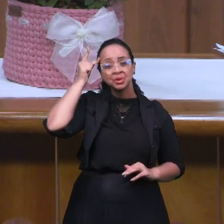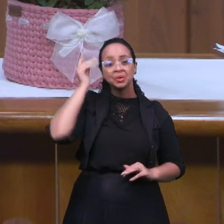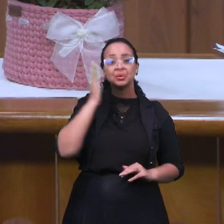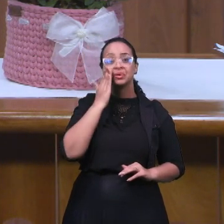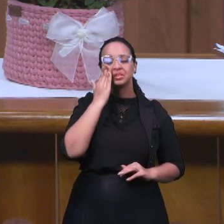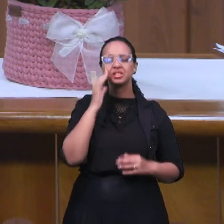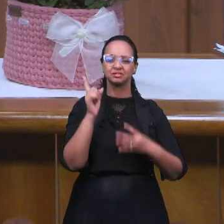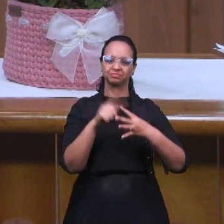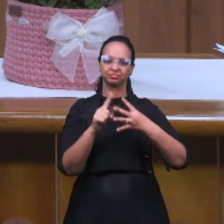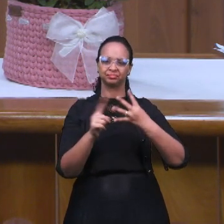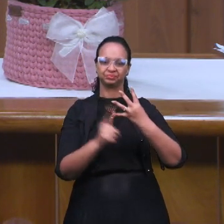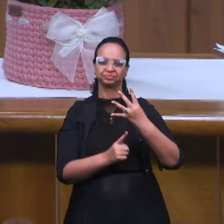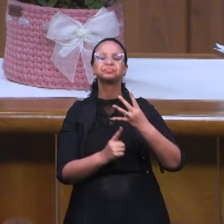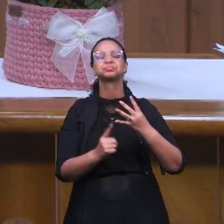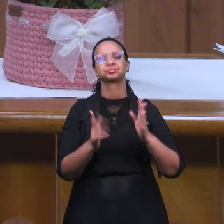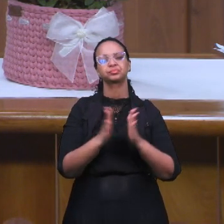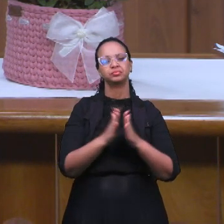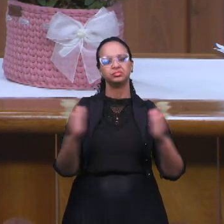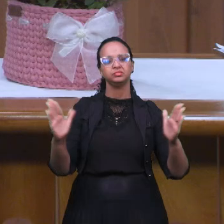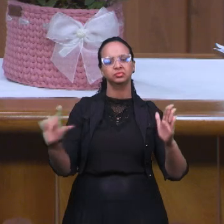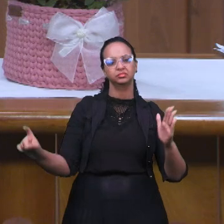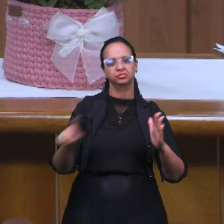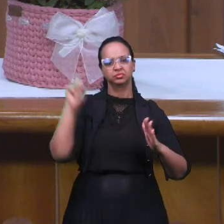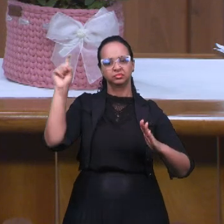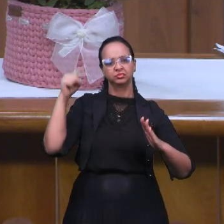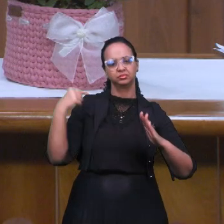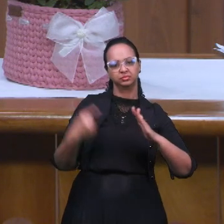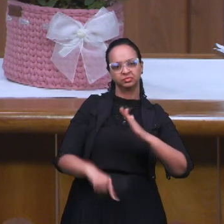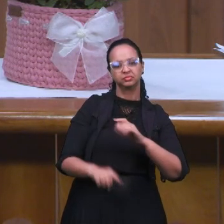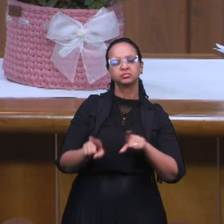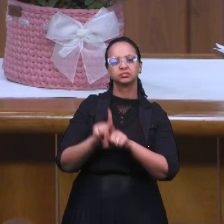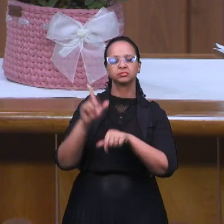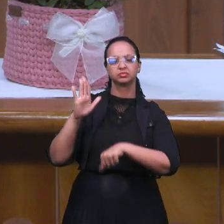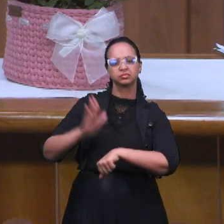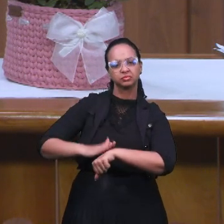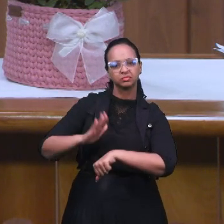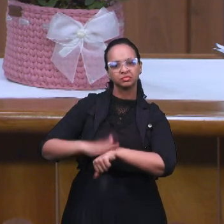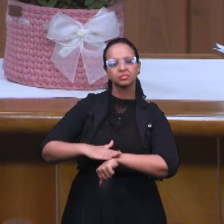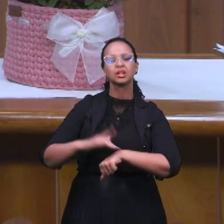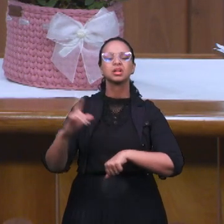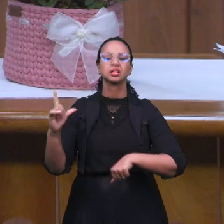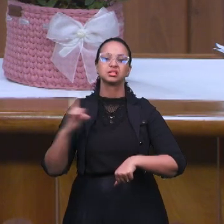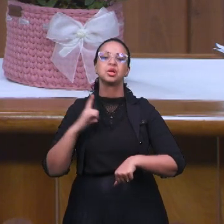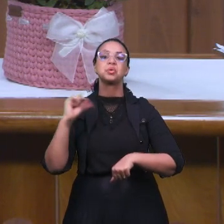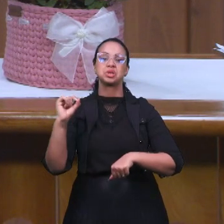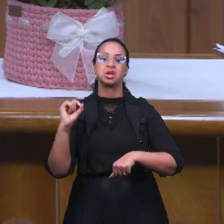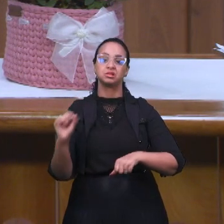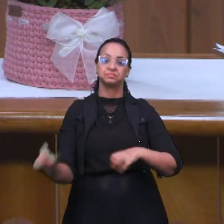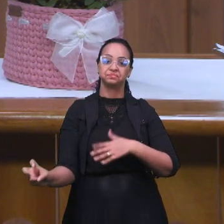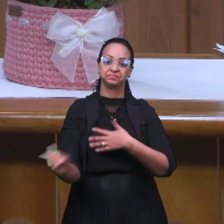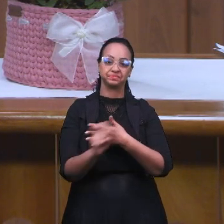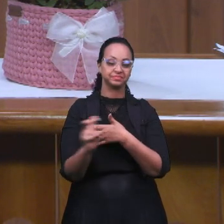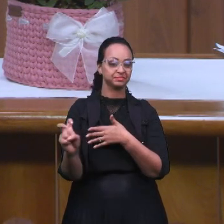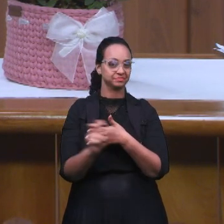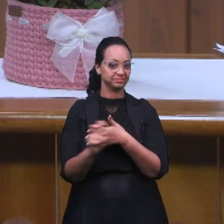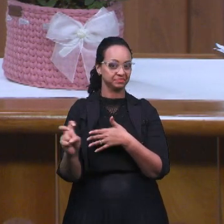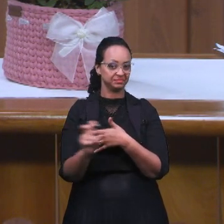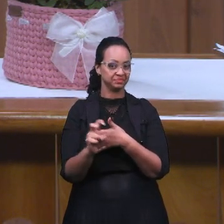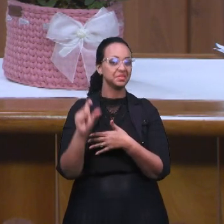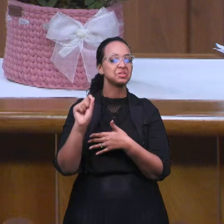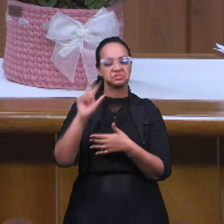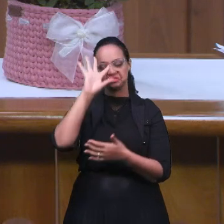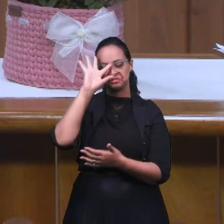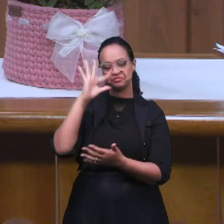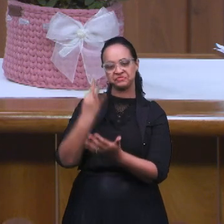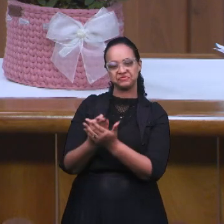medidas estão aí, largura, altura, profundidade e tempo. Mas existe uma medida que está fora da nossa medida aqui, que é a da fé, que